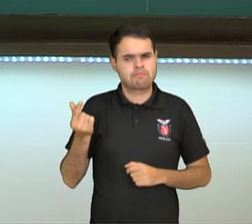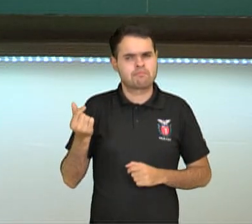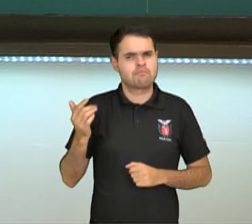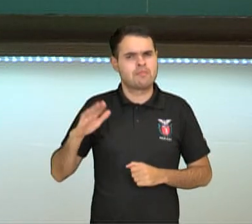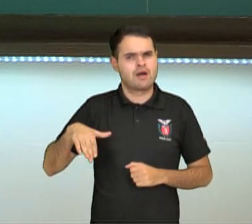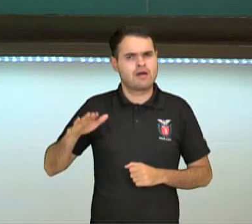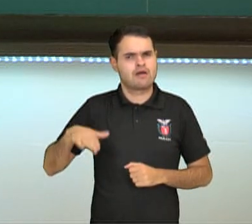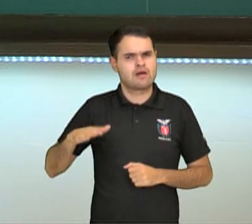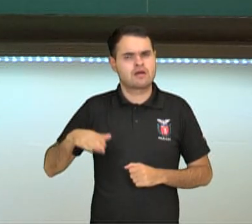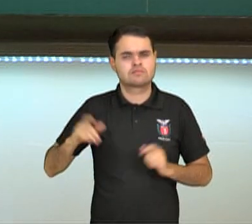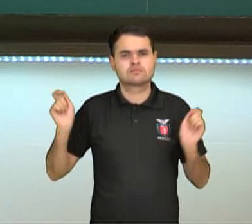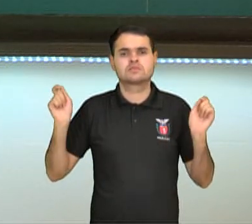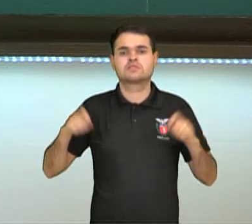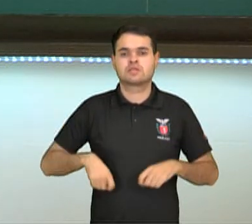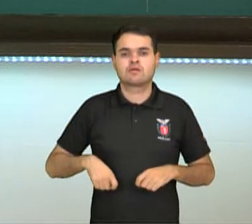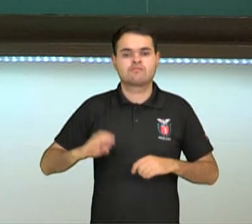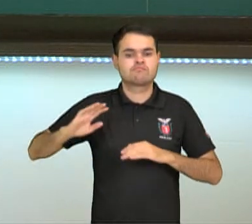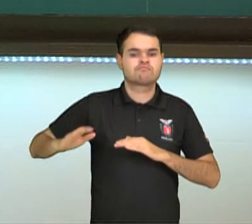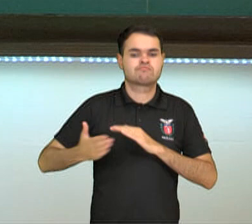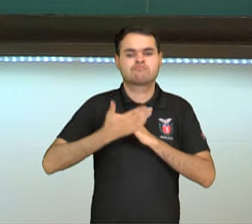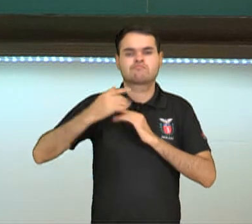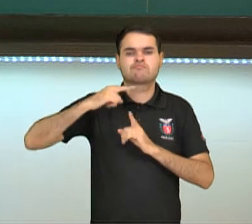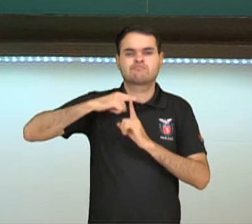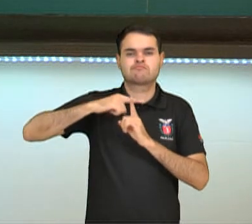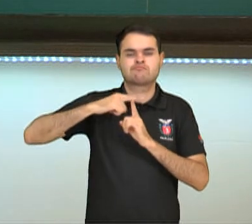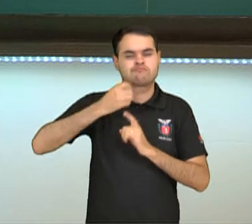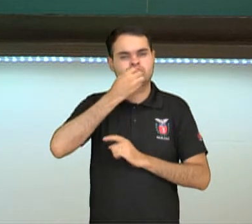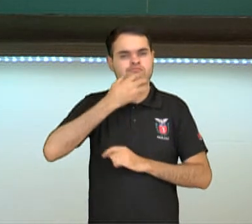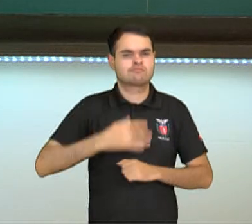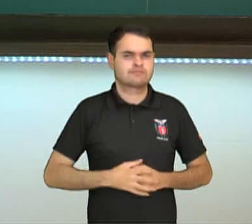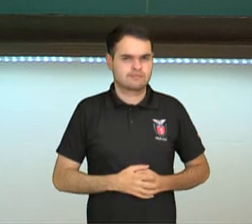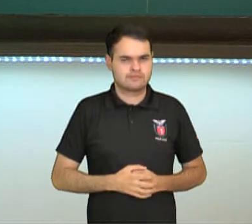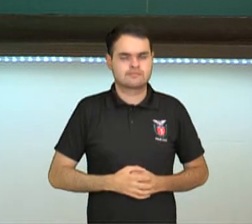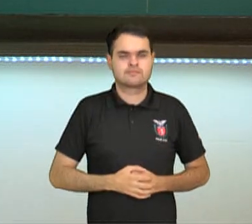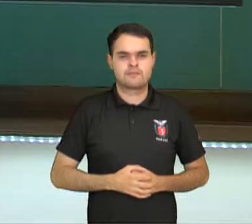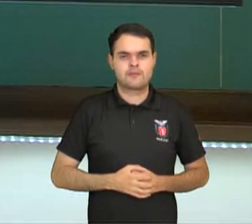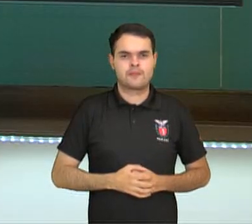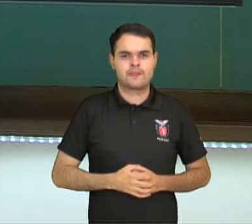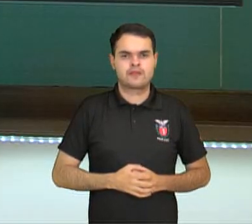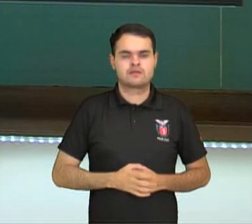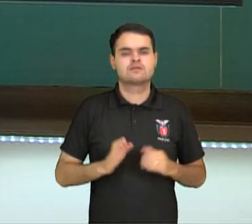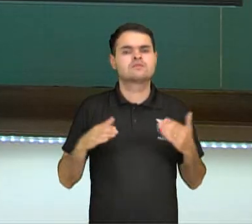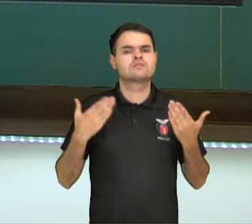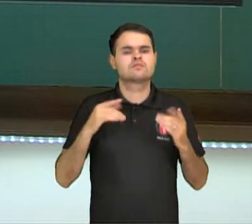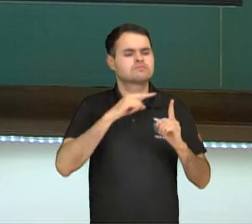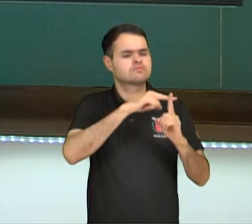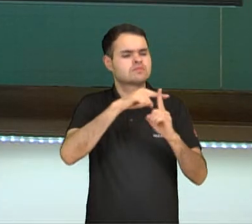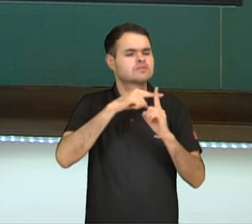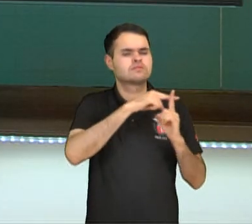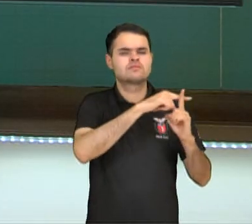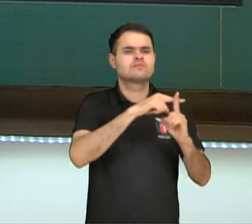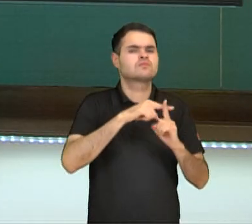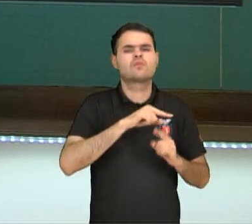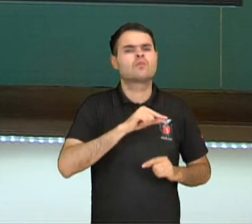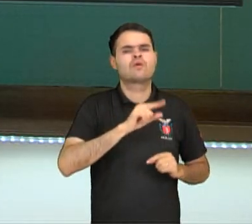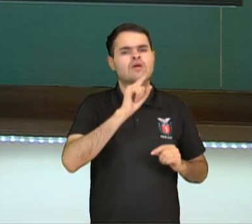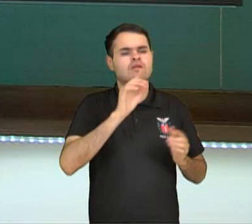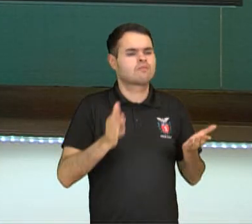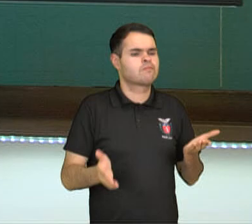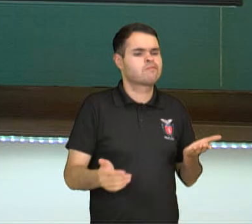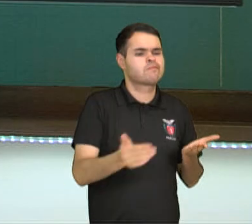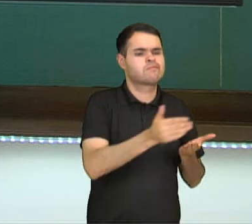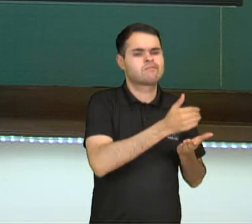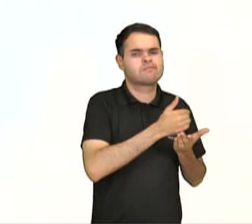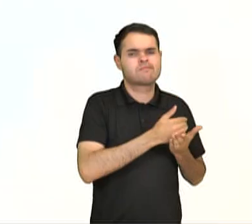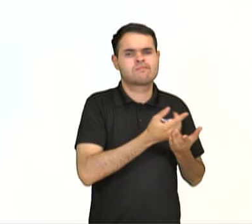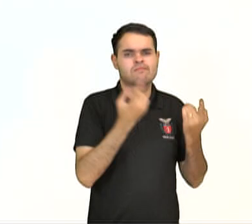que traz resultados muito positivos, ok? Então, quais são os benefícios? O que a gente pode colher para o